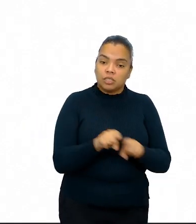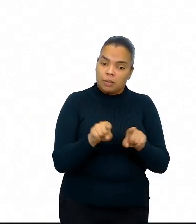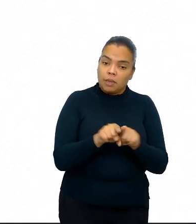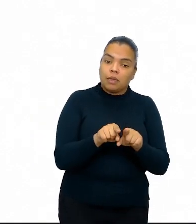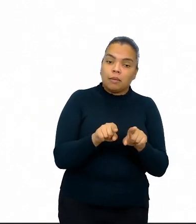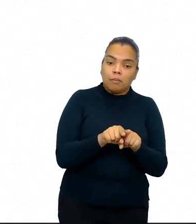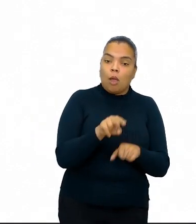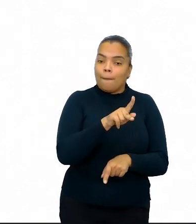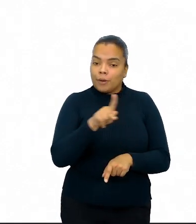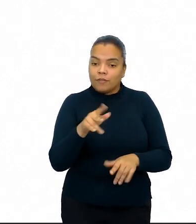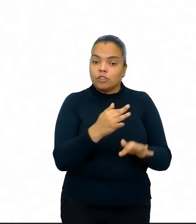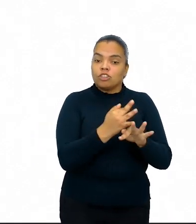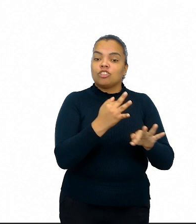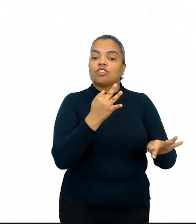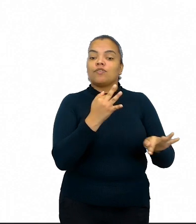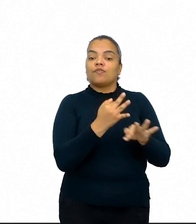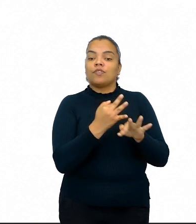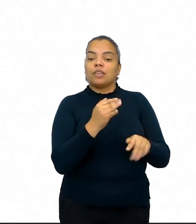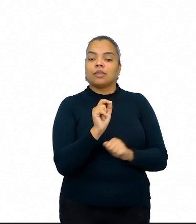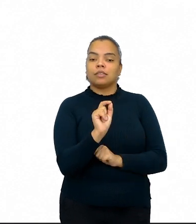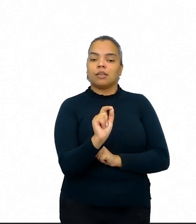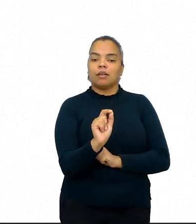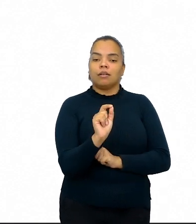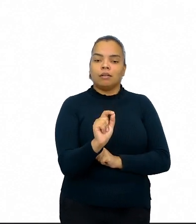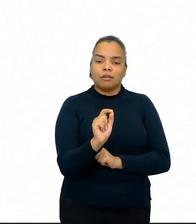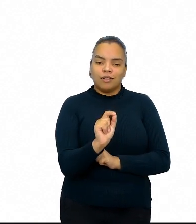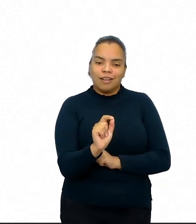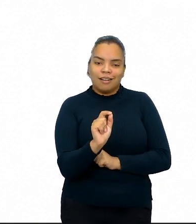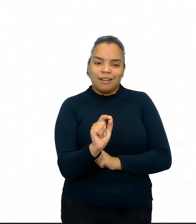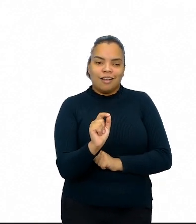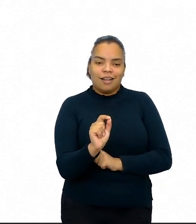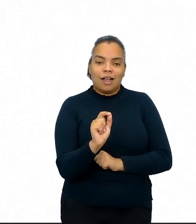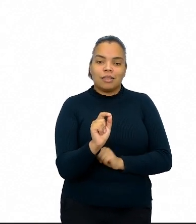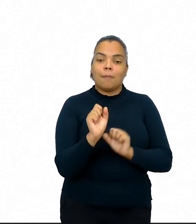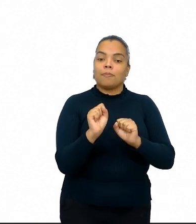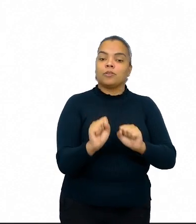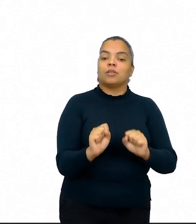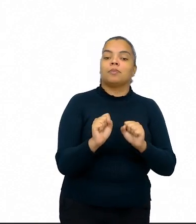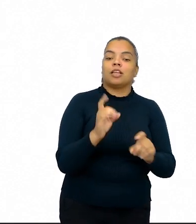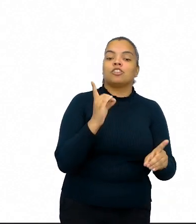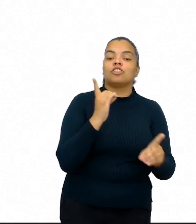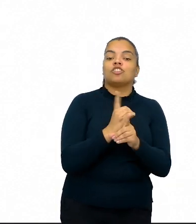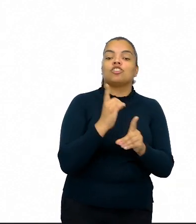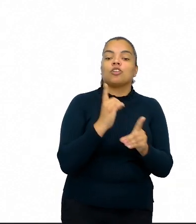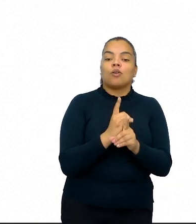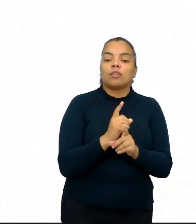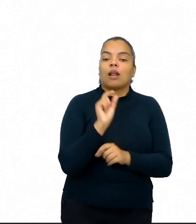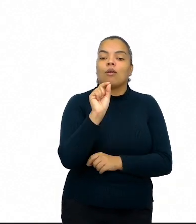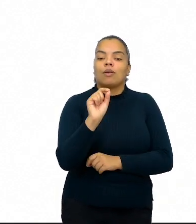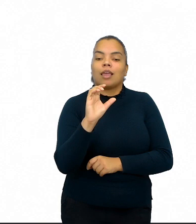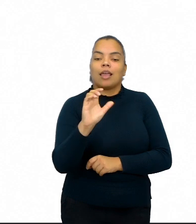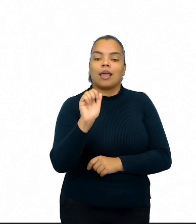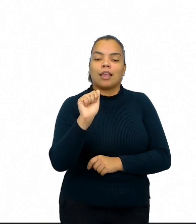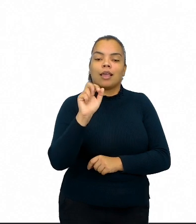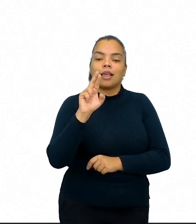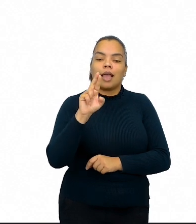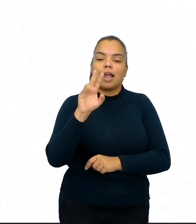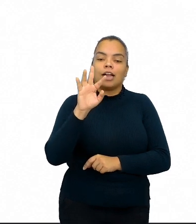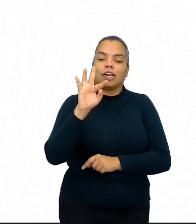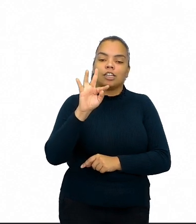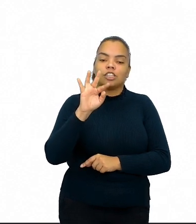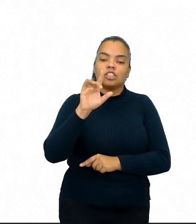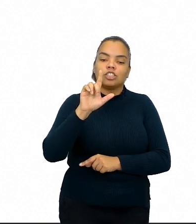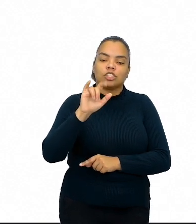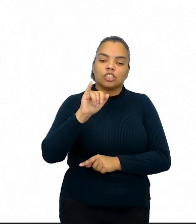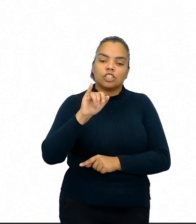física nos ajudem com as discussões relacionadas à possibilidade de encontrarmos cartilagem nas pontas de ossos que